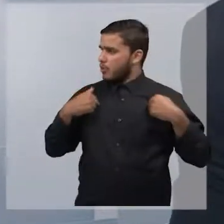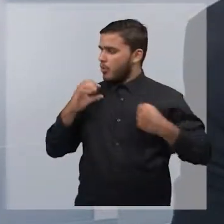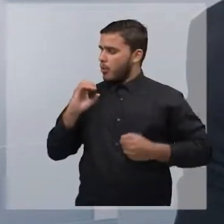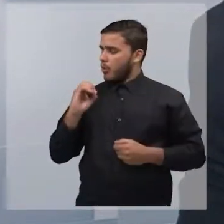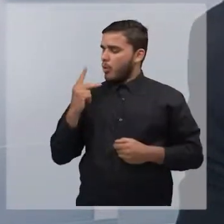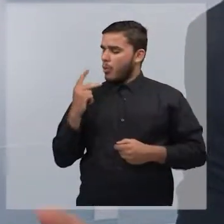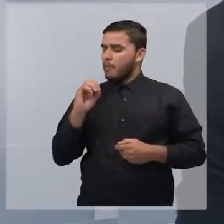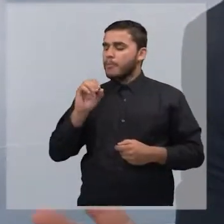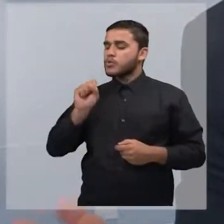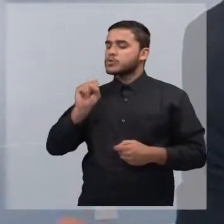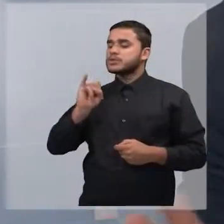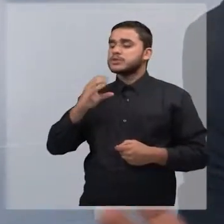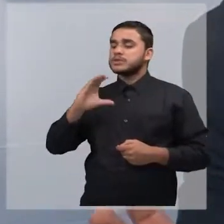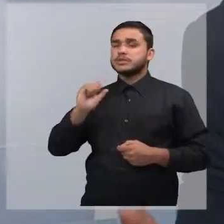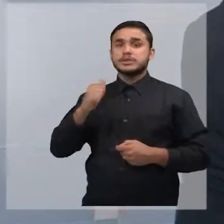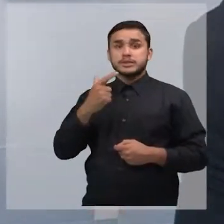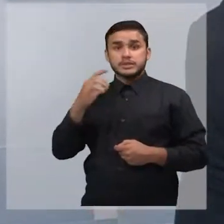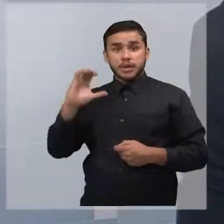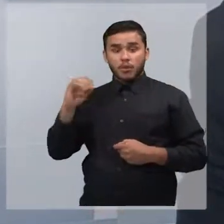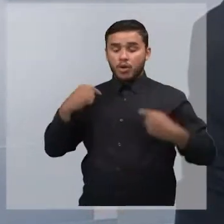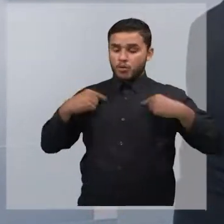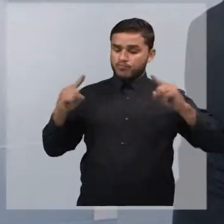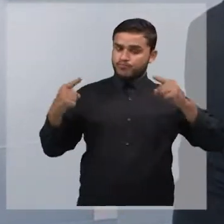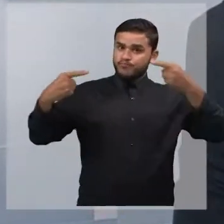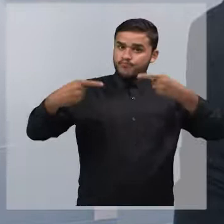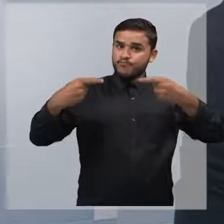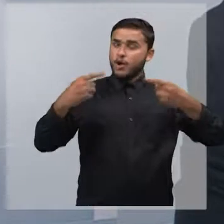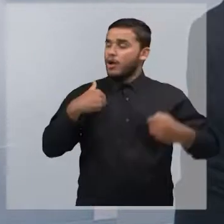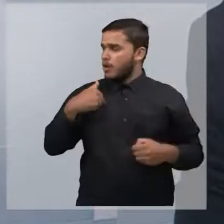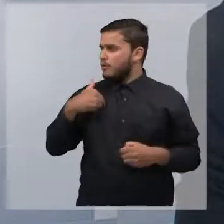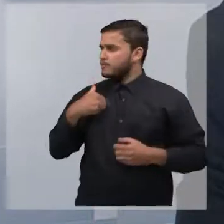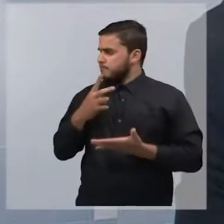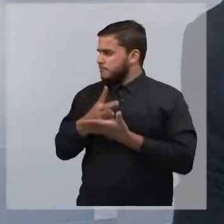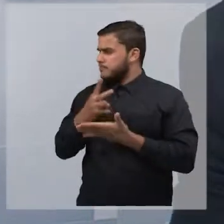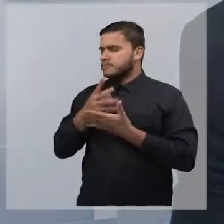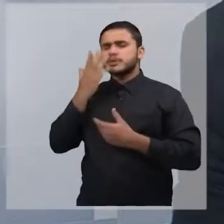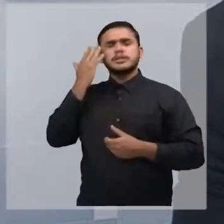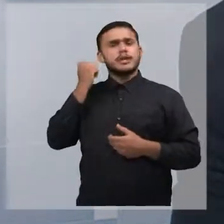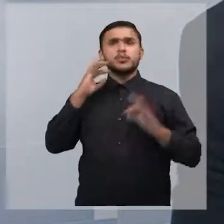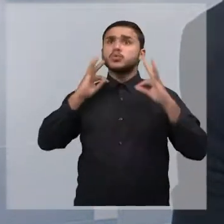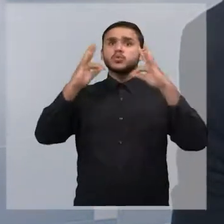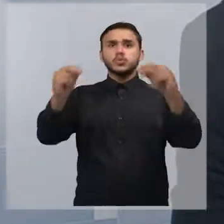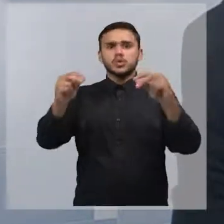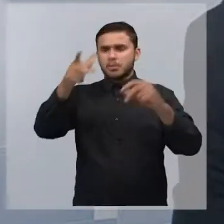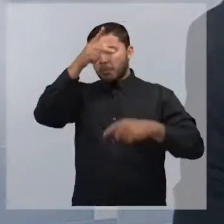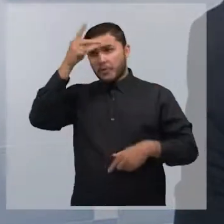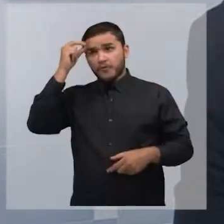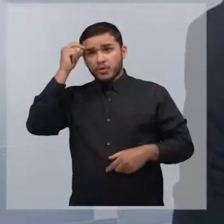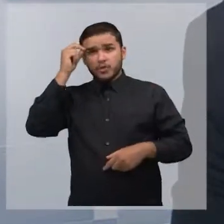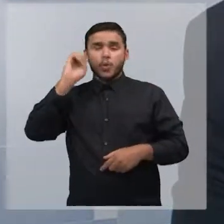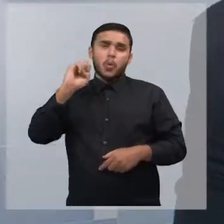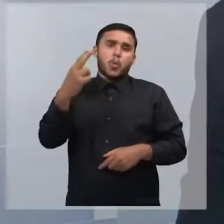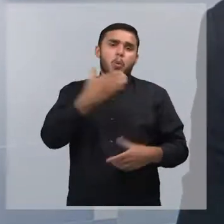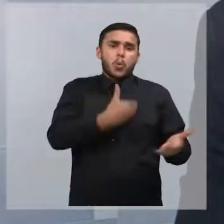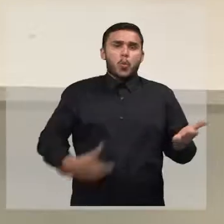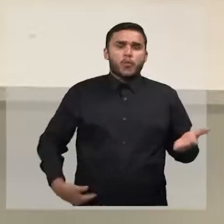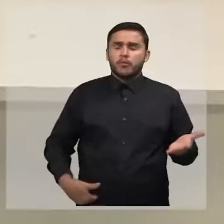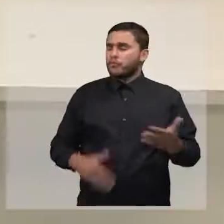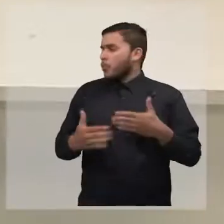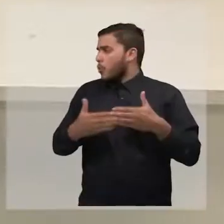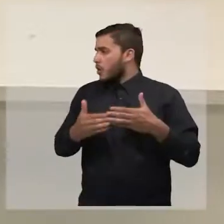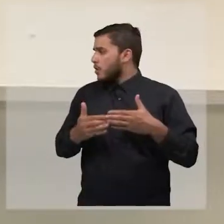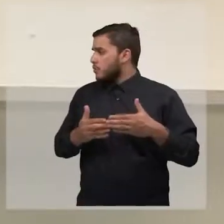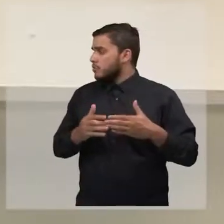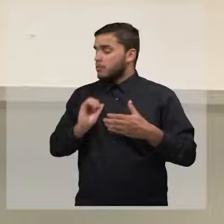no sentido, como você bem preambulou. Eu penso que todo governo ter oposição